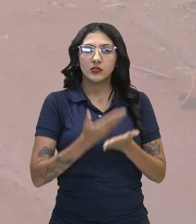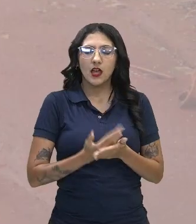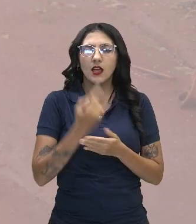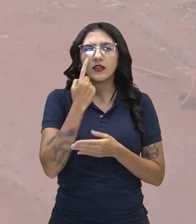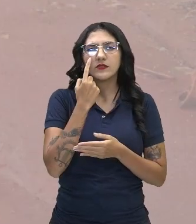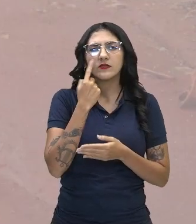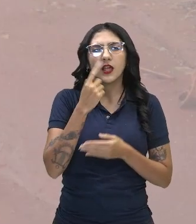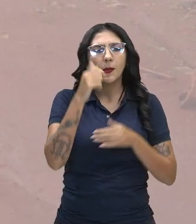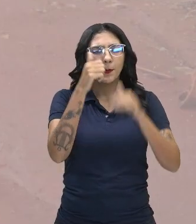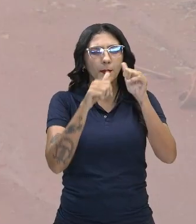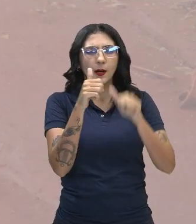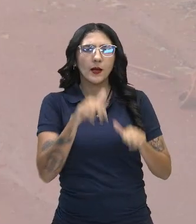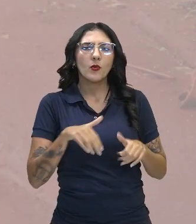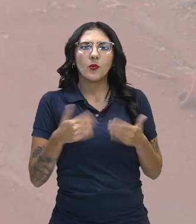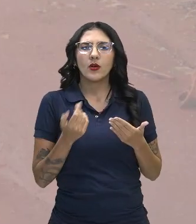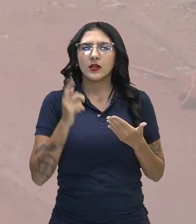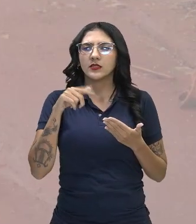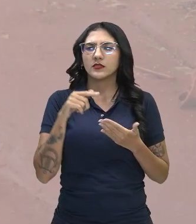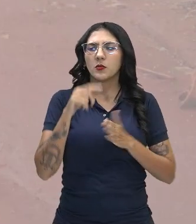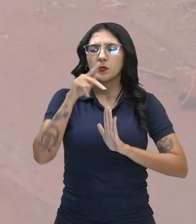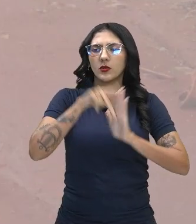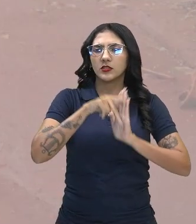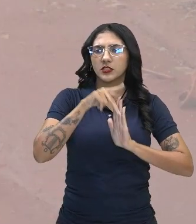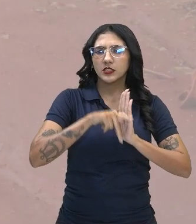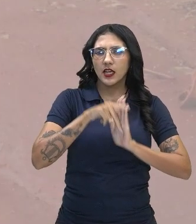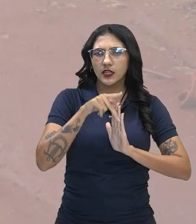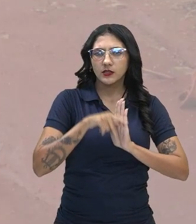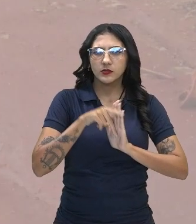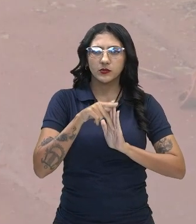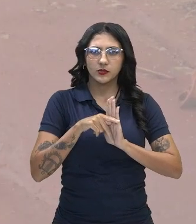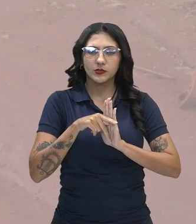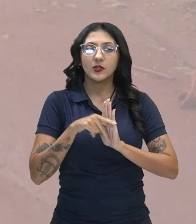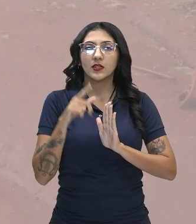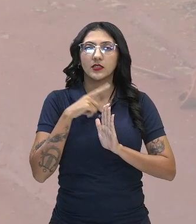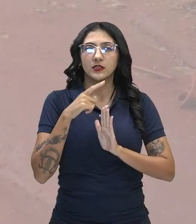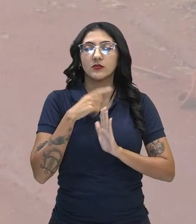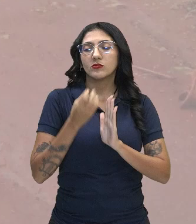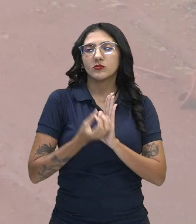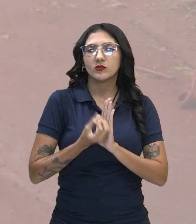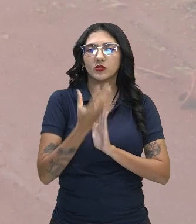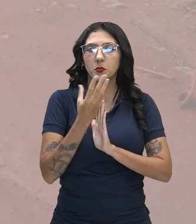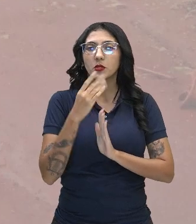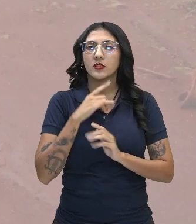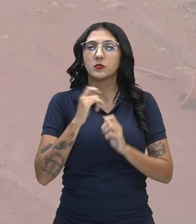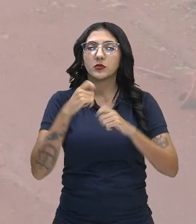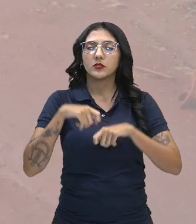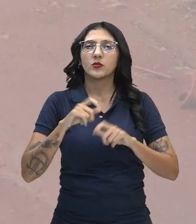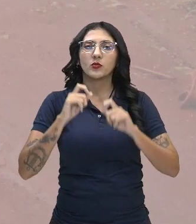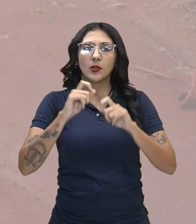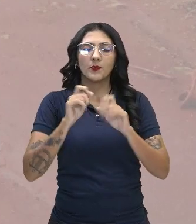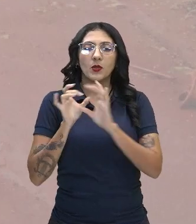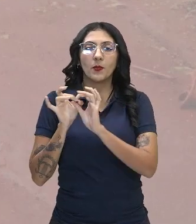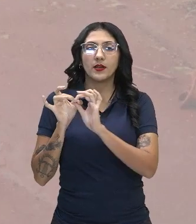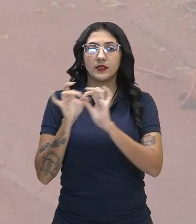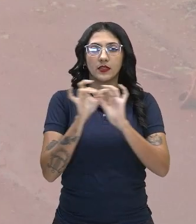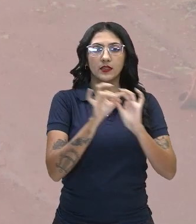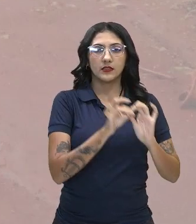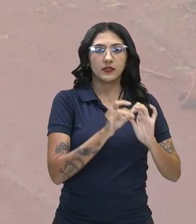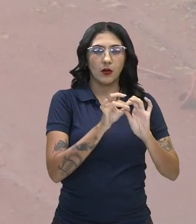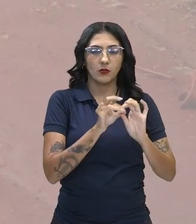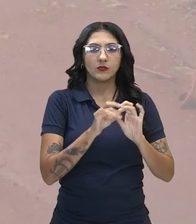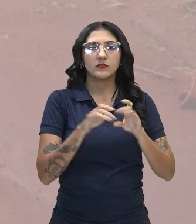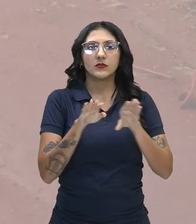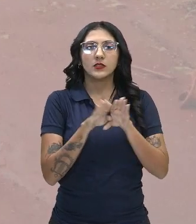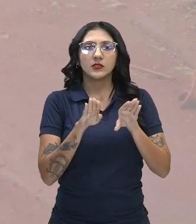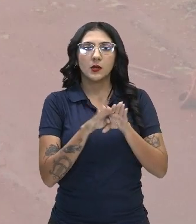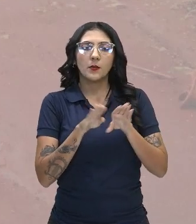esses projetos e políticas nacionais, gente, para ter o quê? Uma integração e ocupação